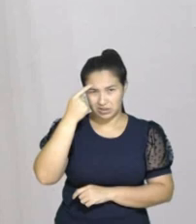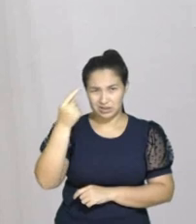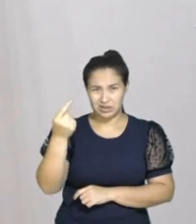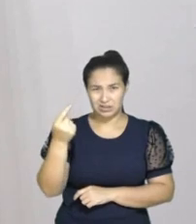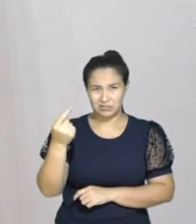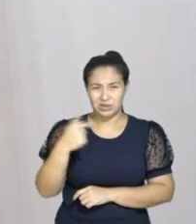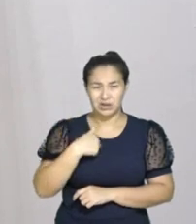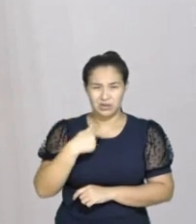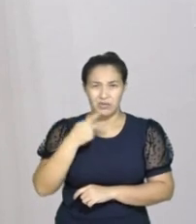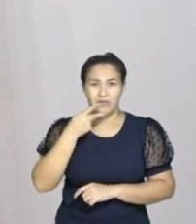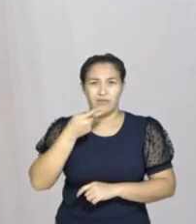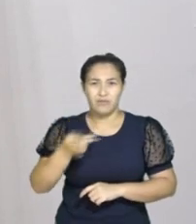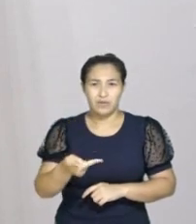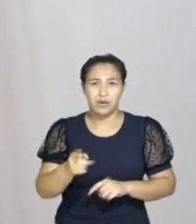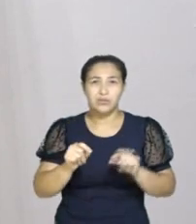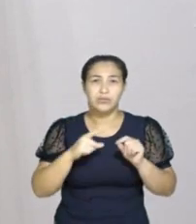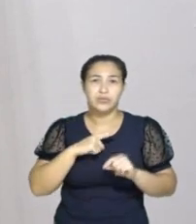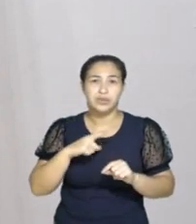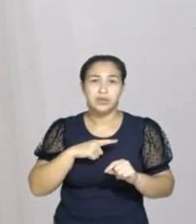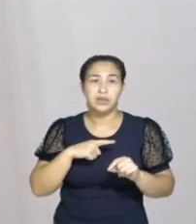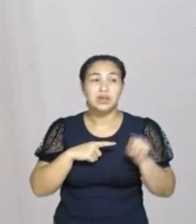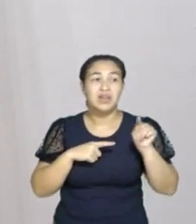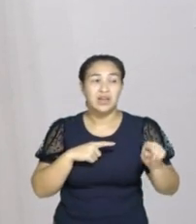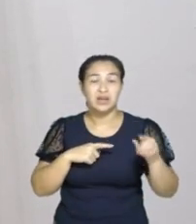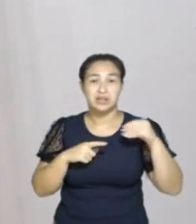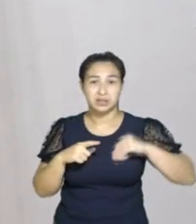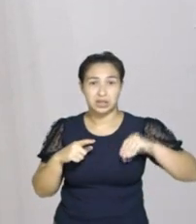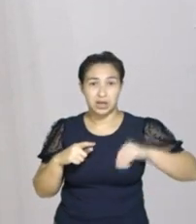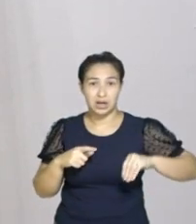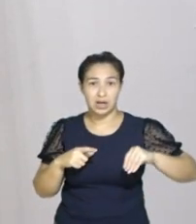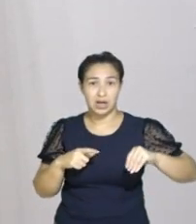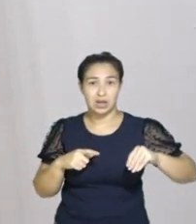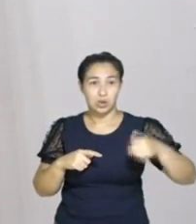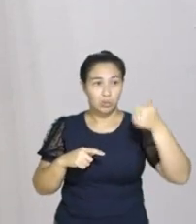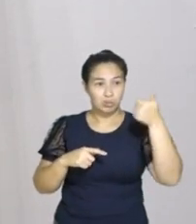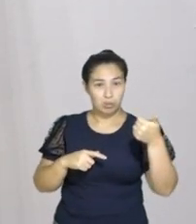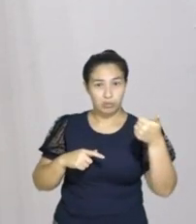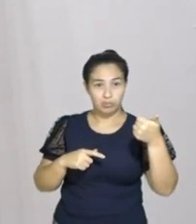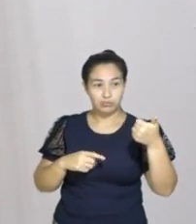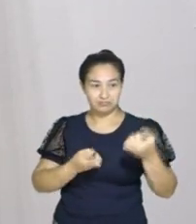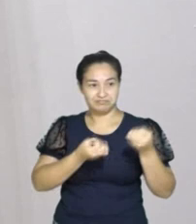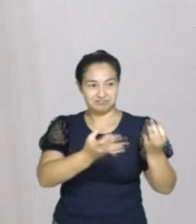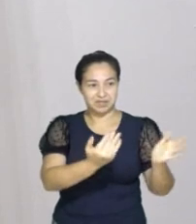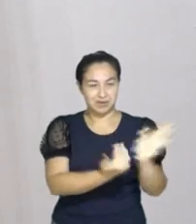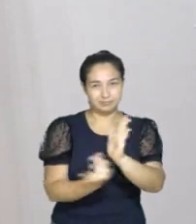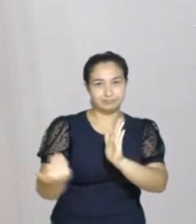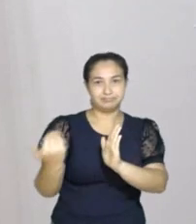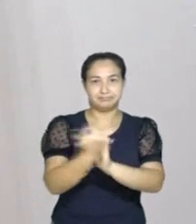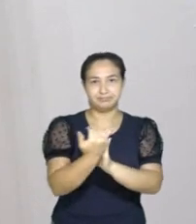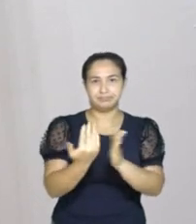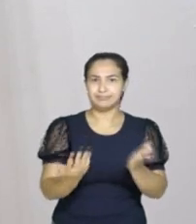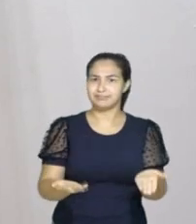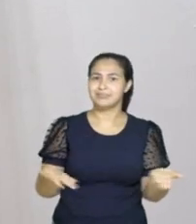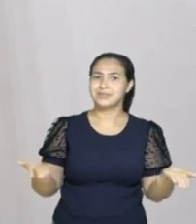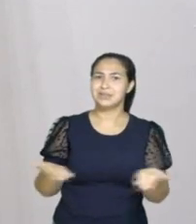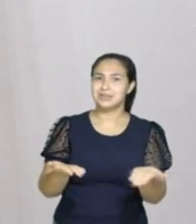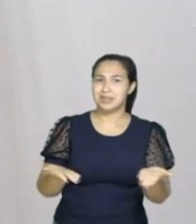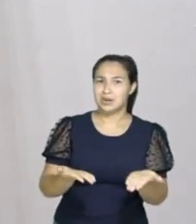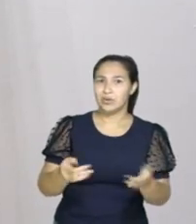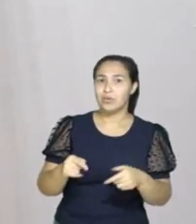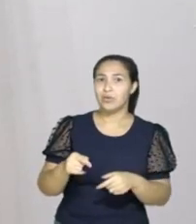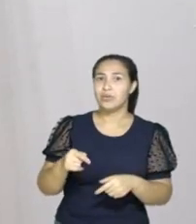eu dizia mas para quem ganha mais esse ano o impacto daquelas concessões